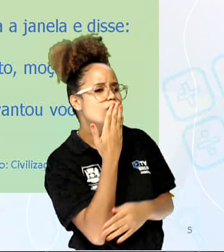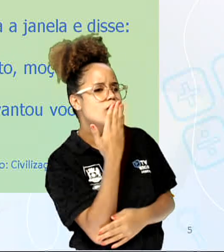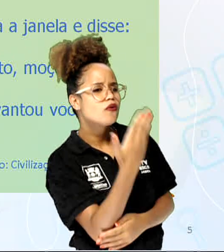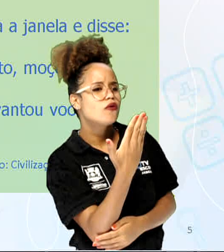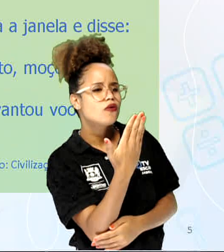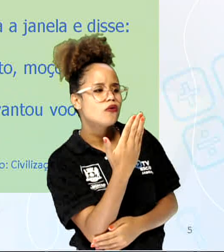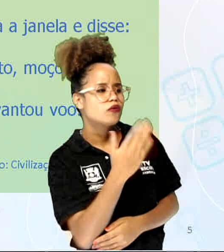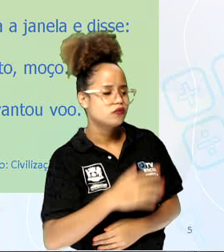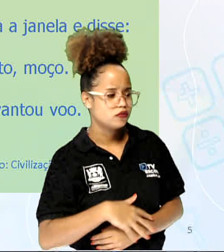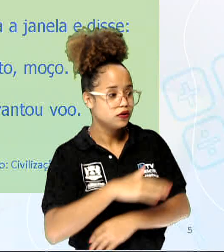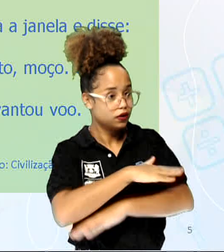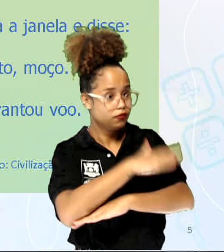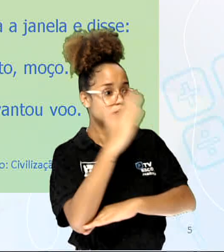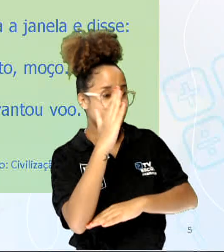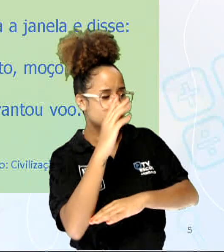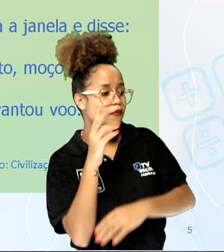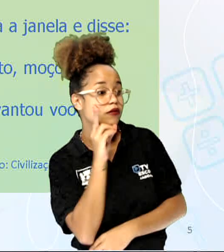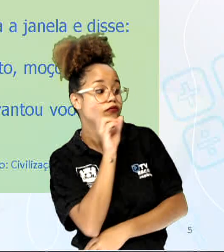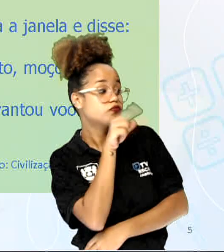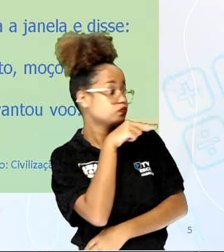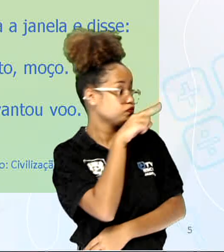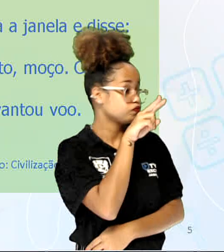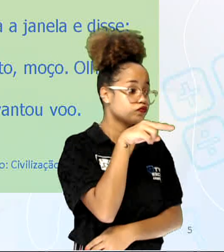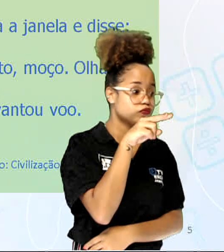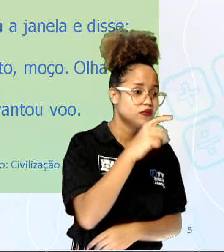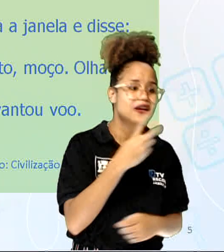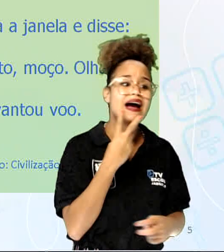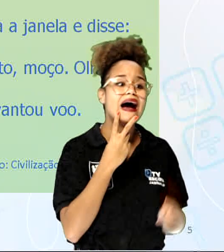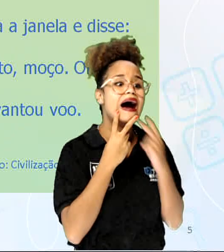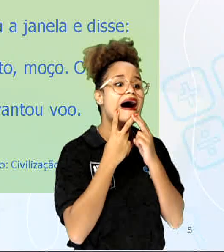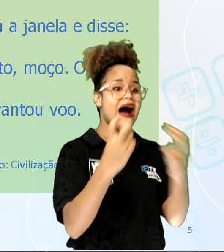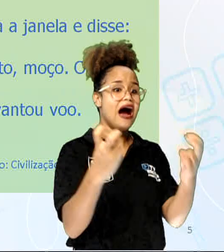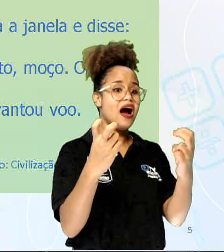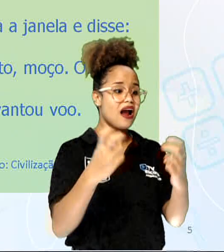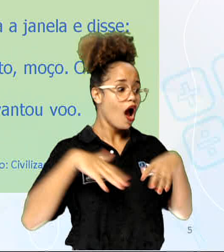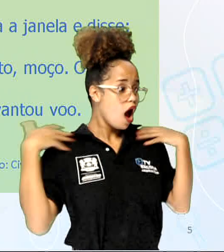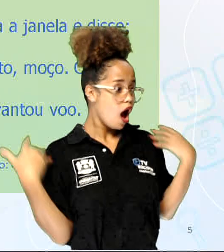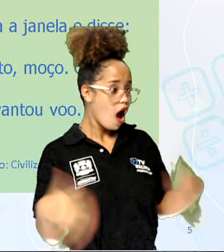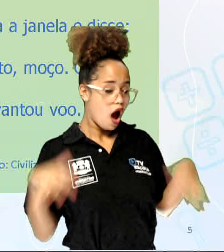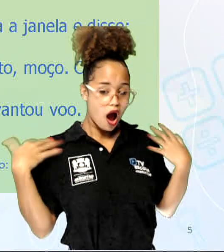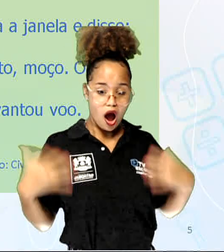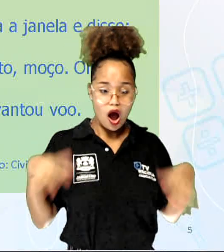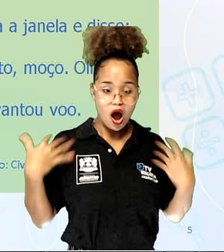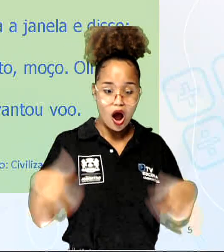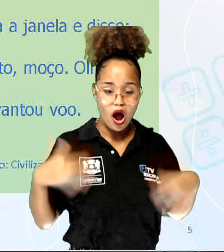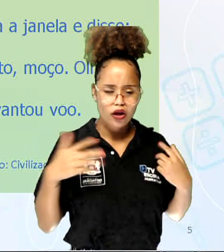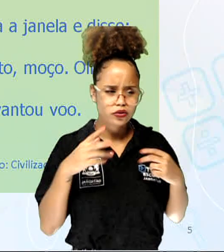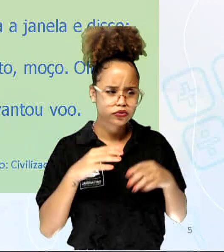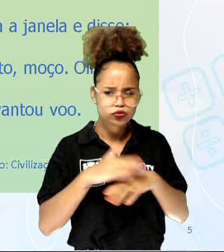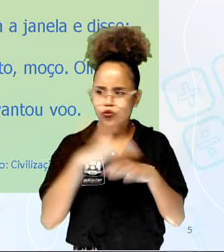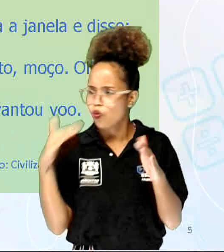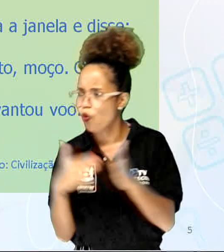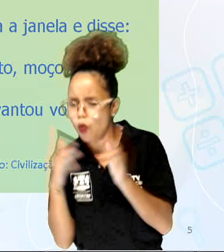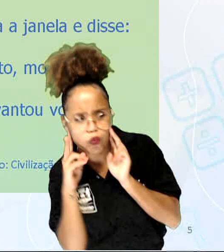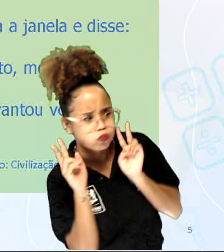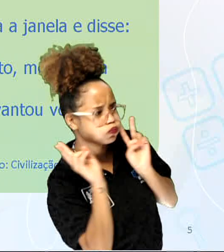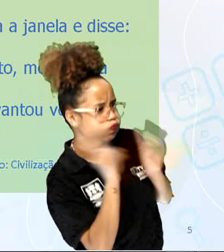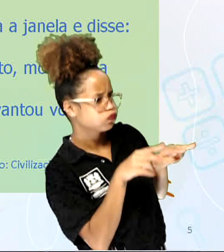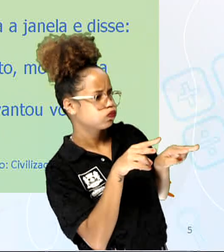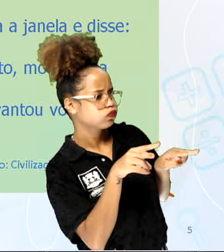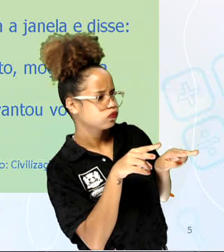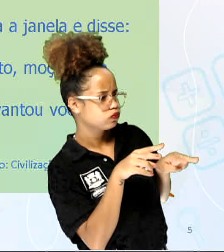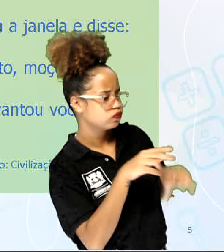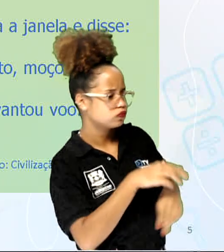ficar do lado da janela para ver a paisagem e gritou: Puxa vida! Todos olharam para ela, inclusive